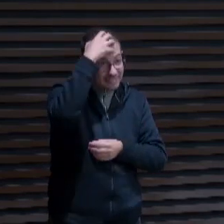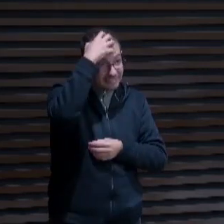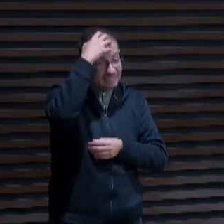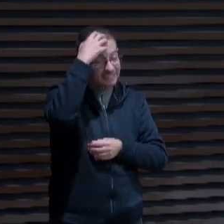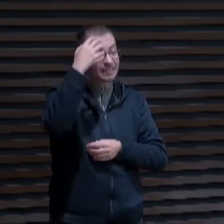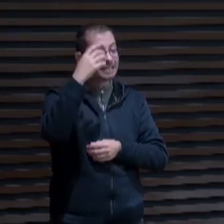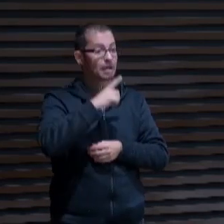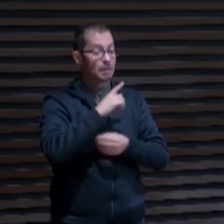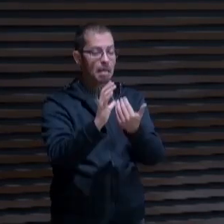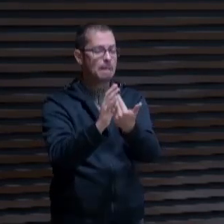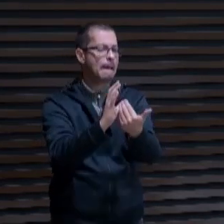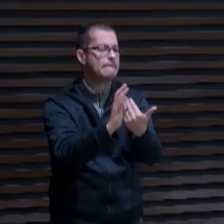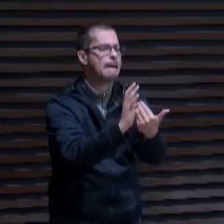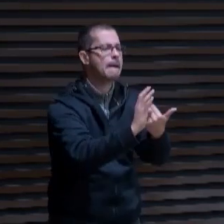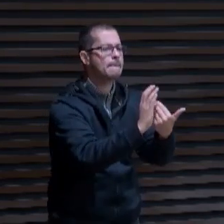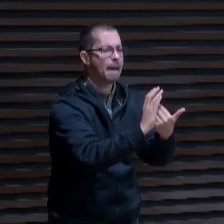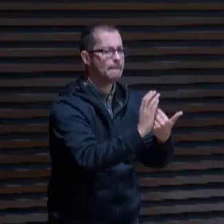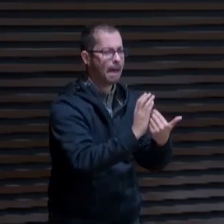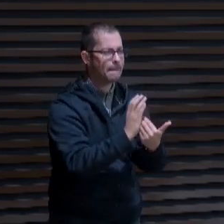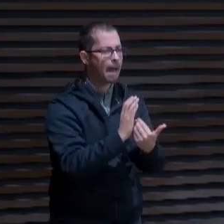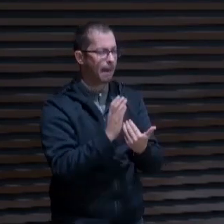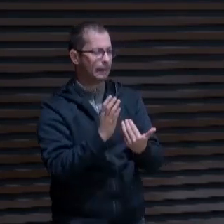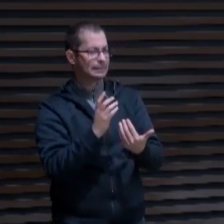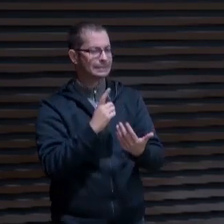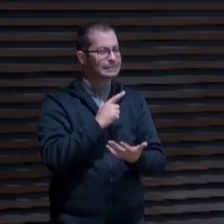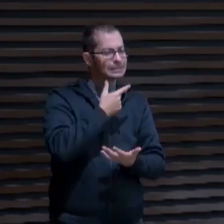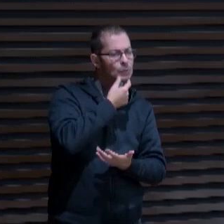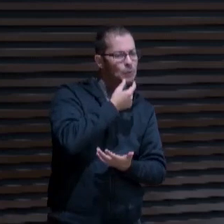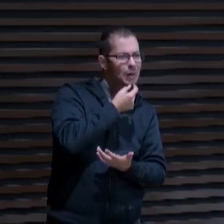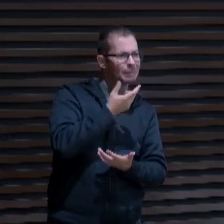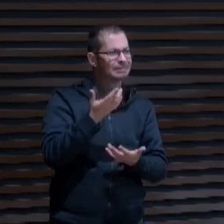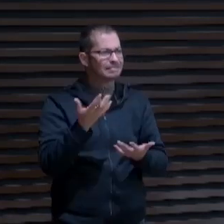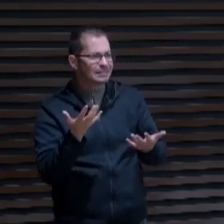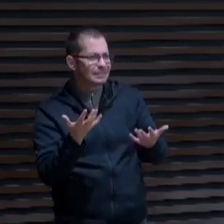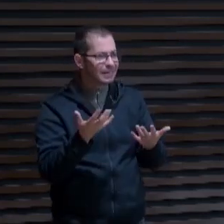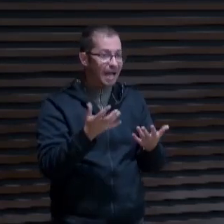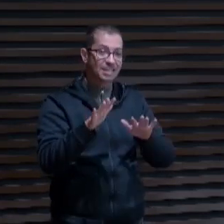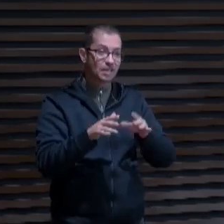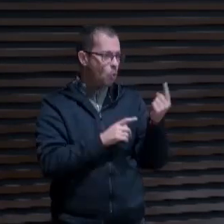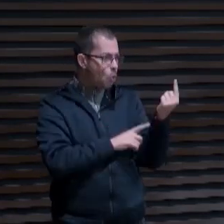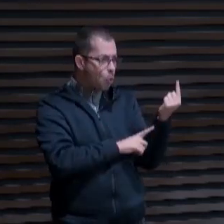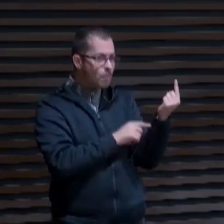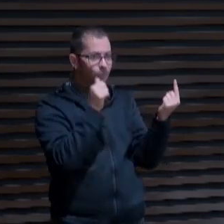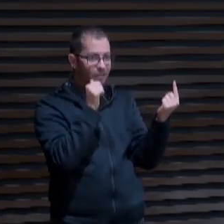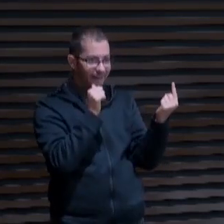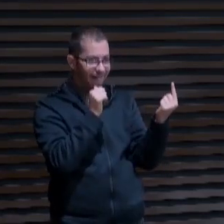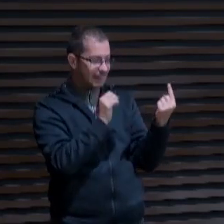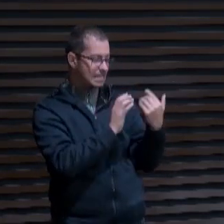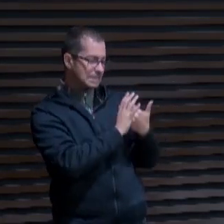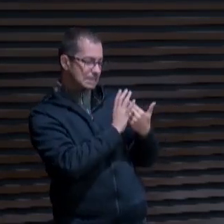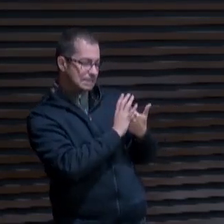lhe perverteram o coração. Só isso. Aquela piadinha que a gente fala assim, uma já é difícil, né? Imagina 700.